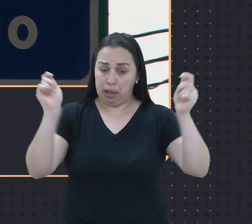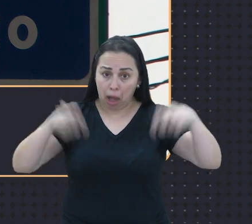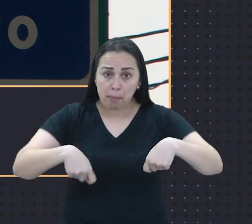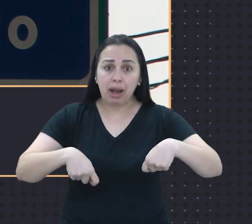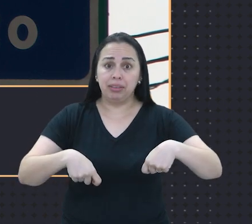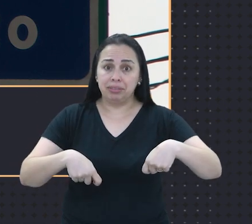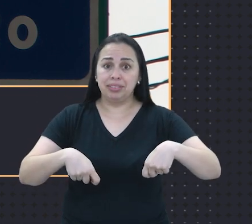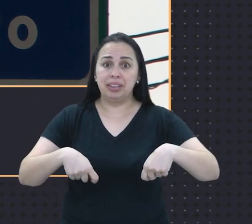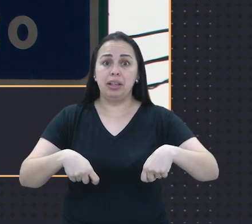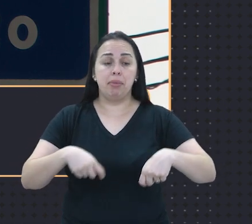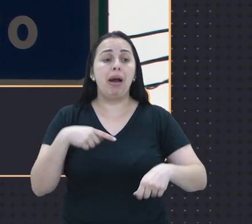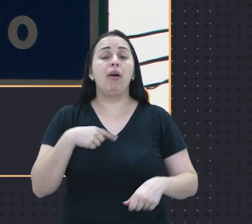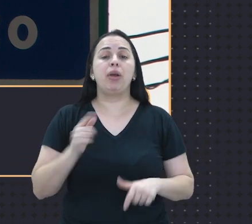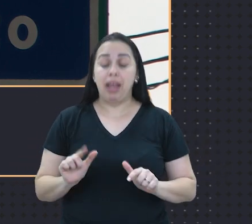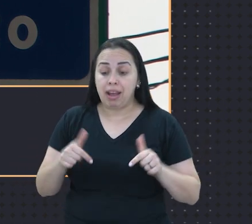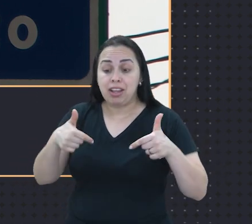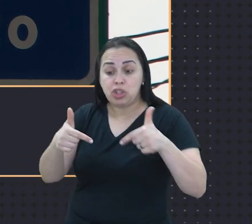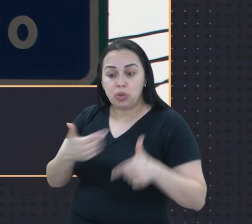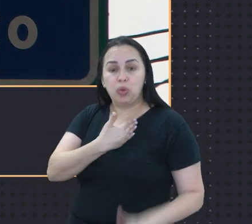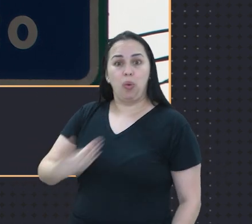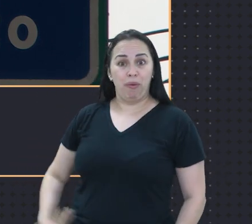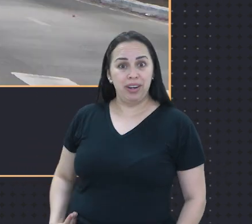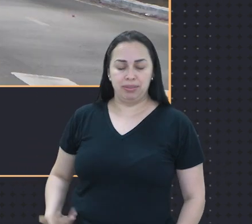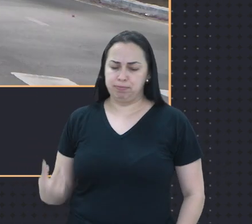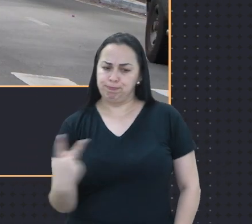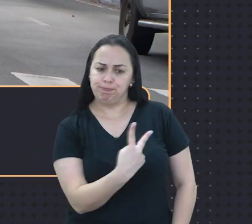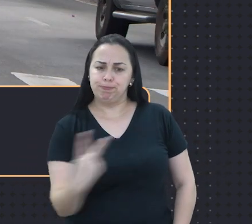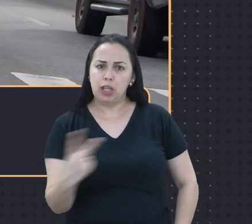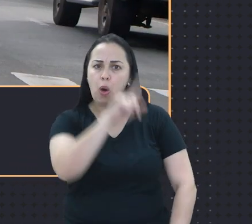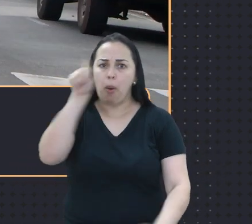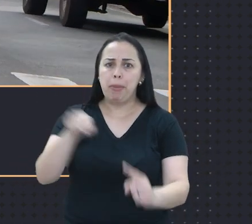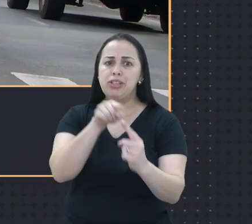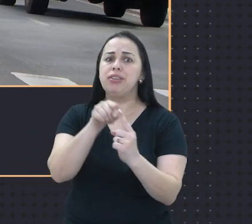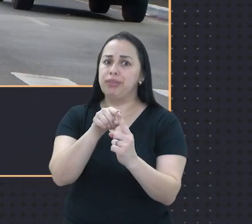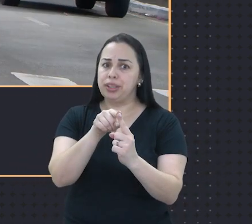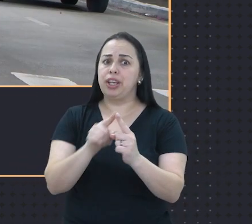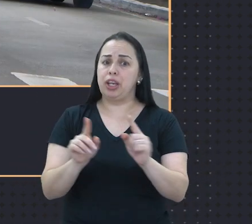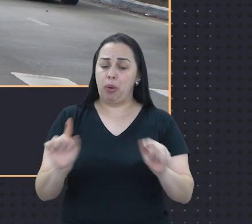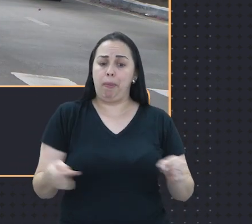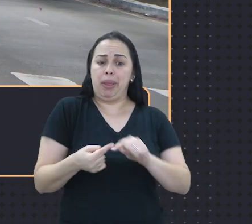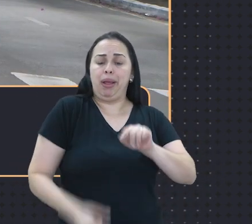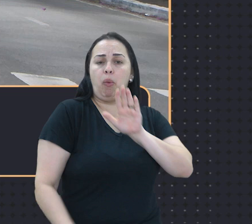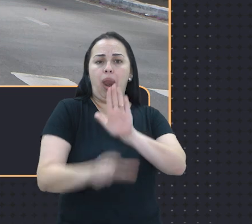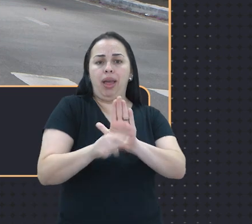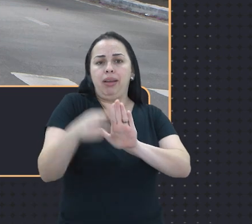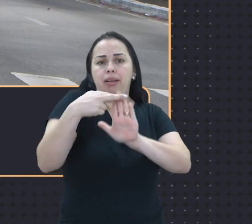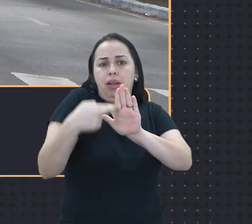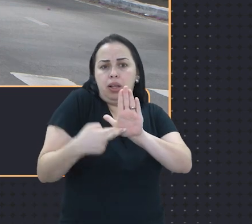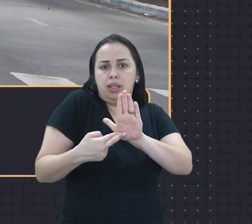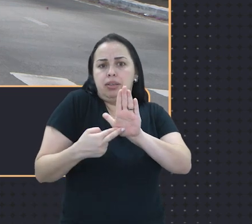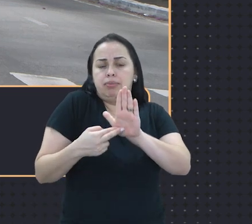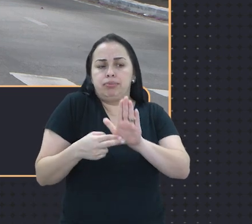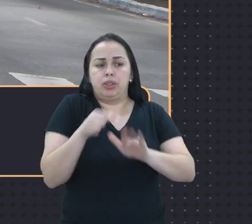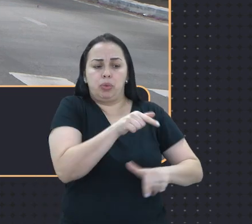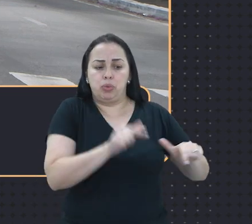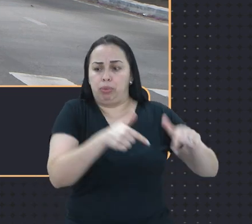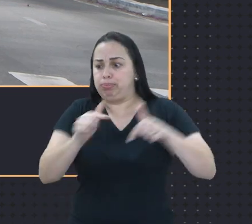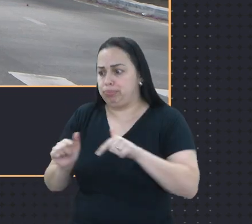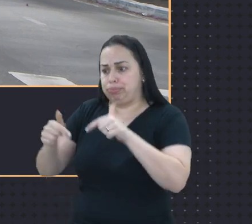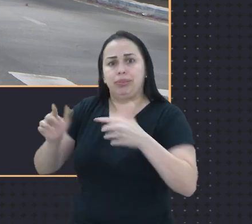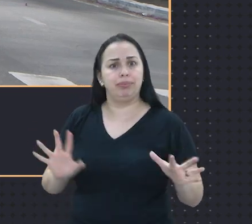Lobato para a construção de políticas públicas. Esse é o objetivo de uma lei em vigor que prevê regras para uma possível ação conjunta